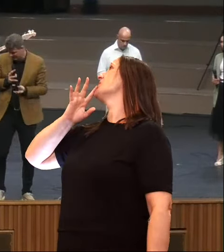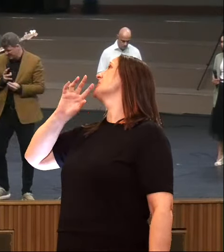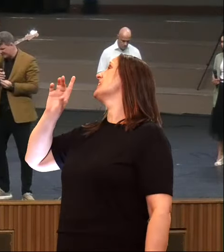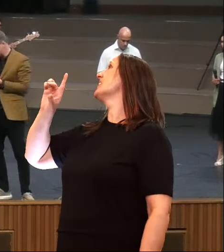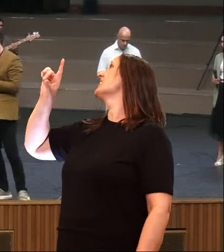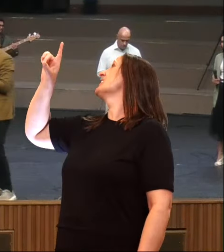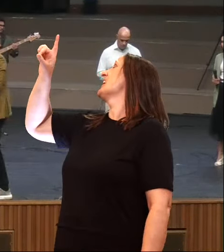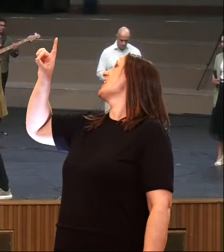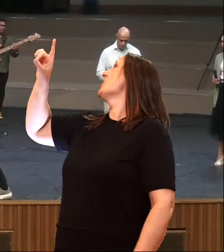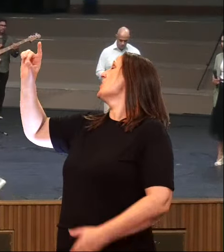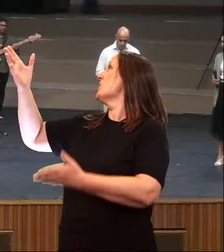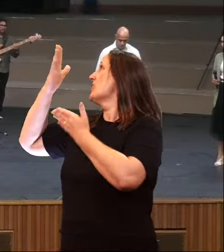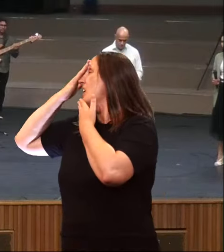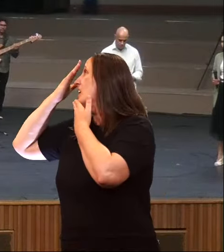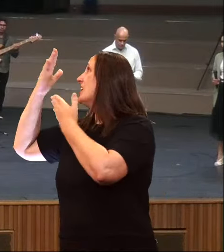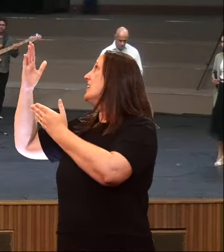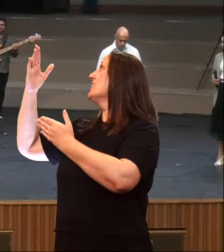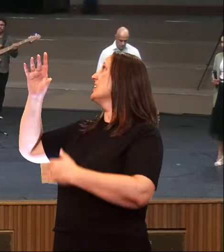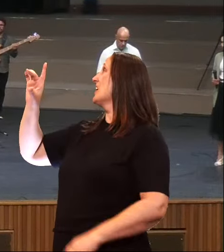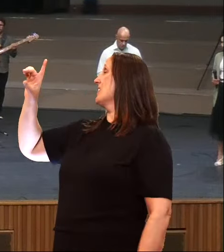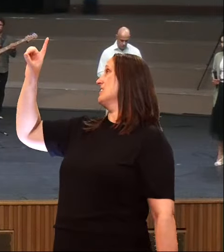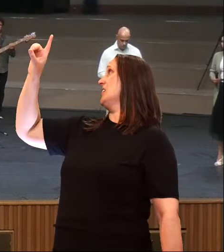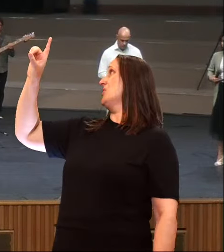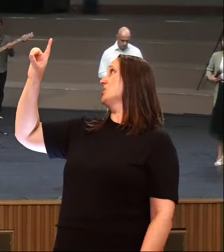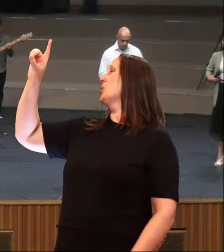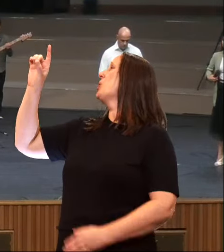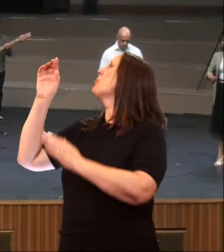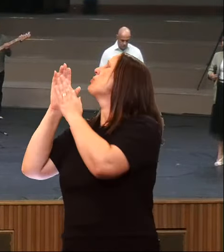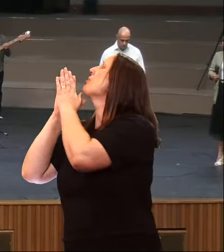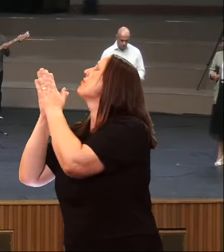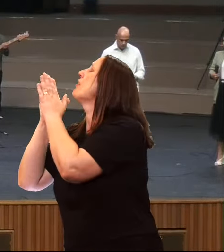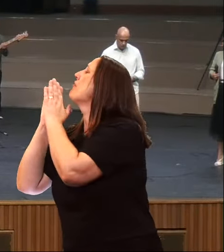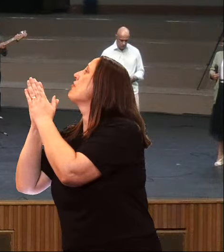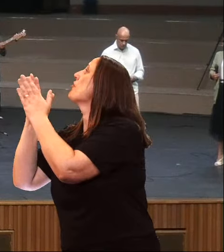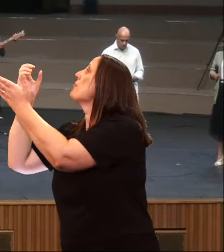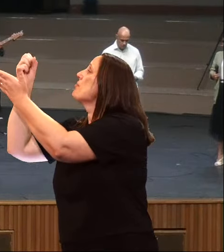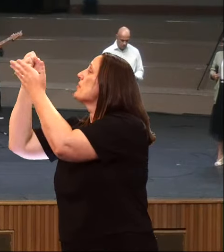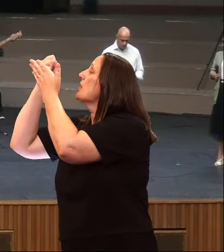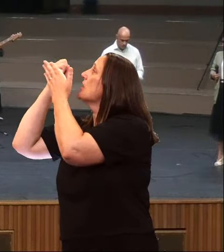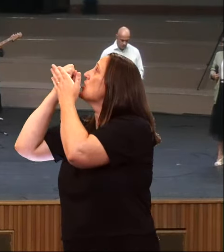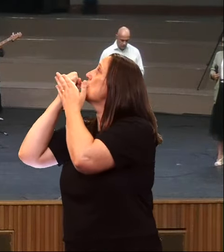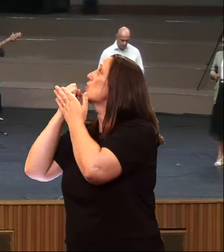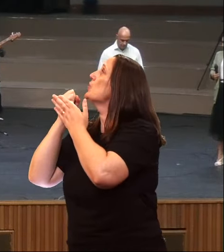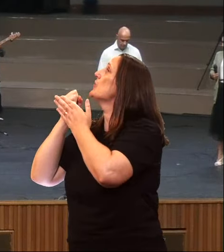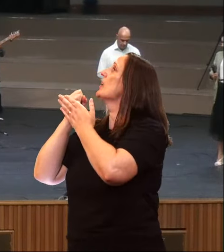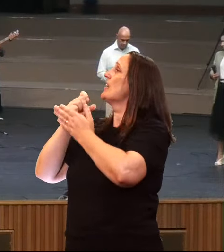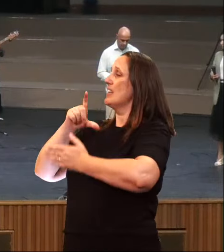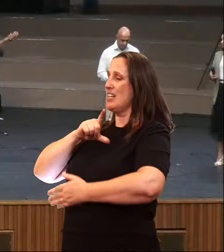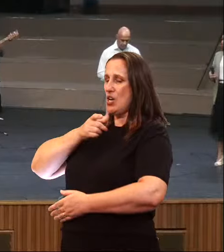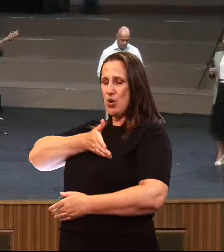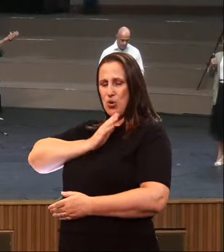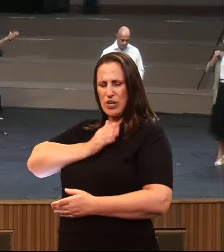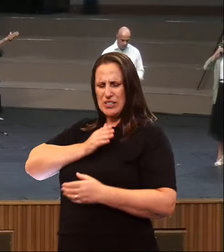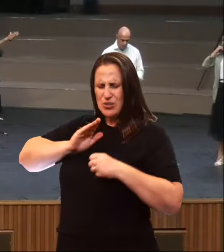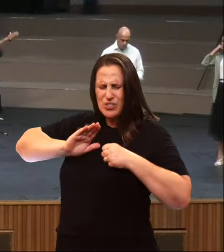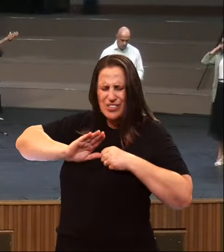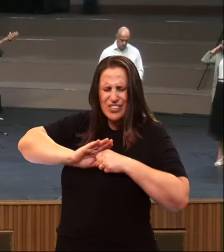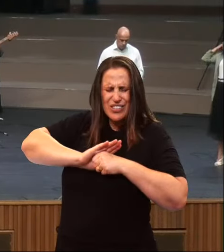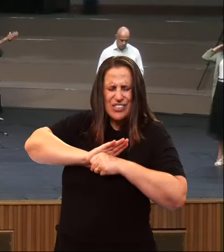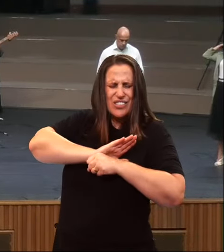maná, Senhor, me ajuda a ter um